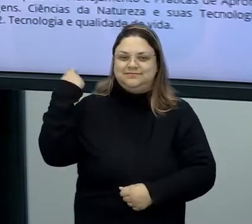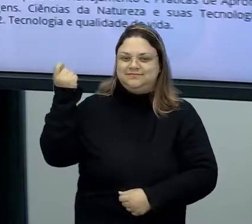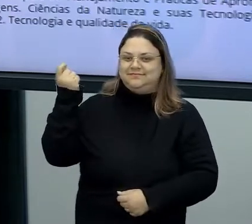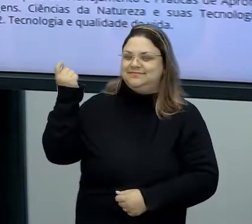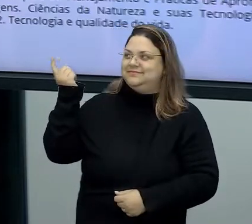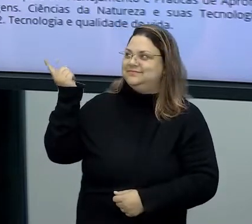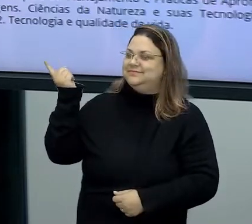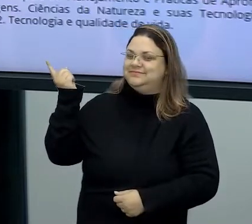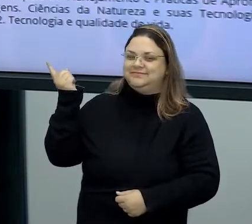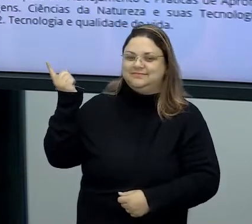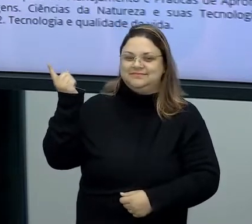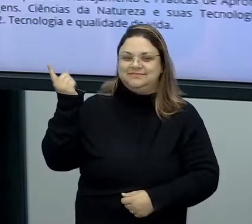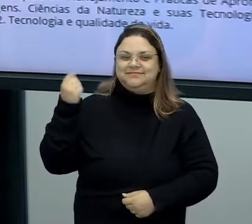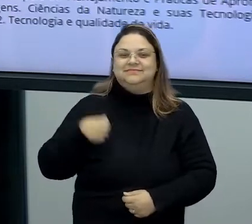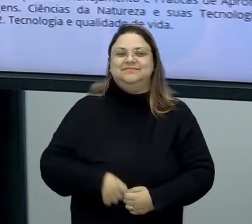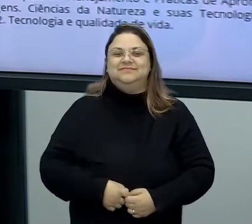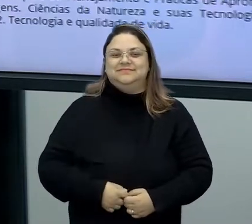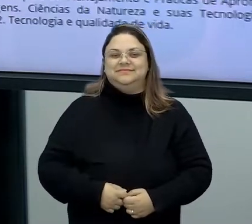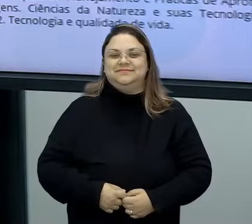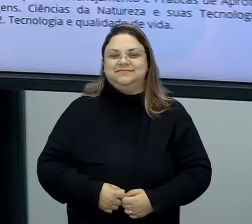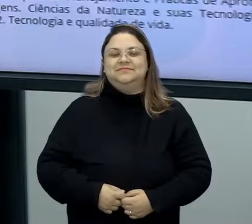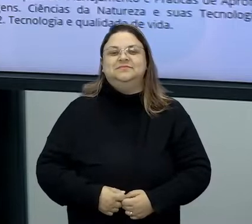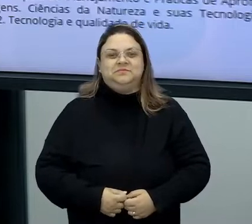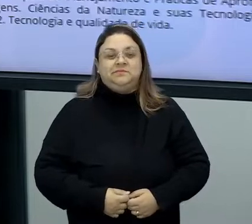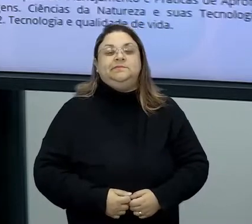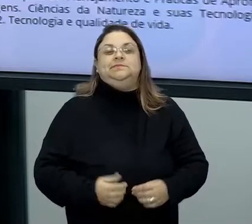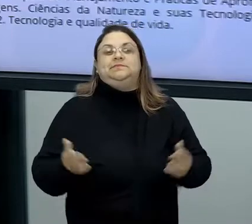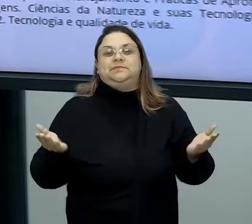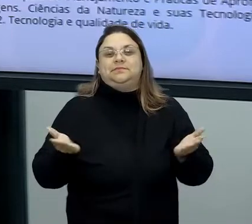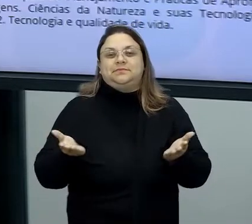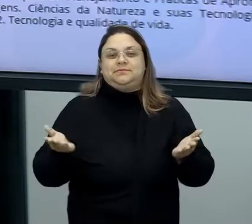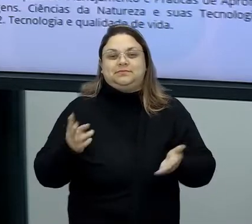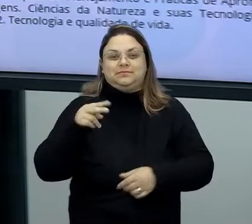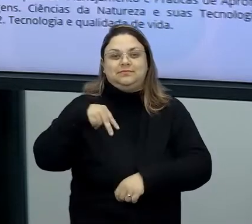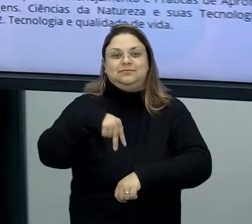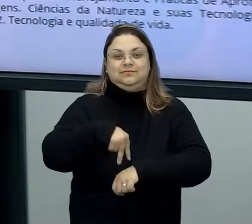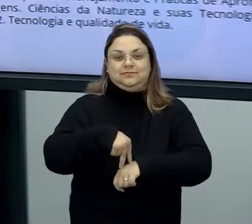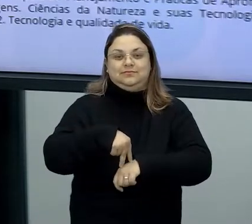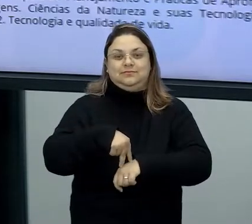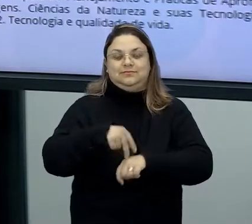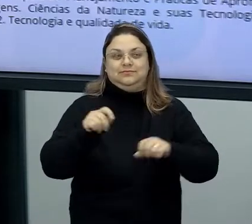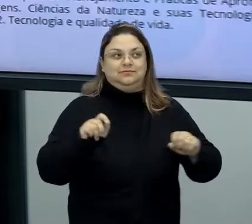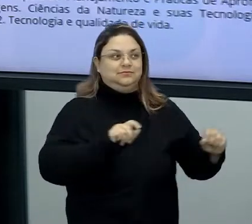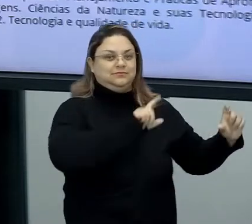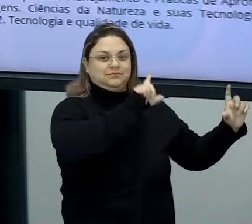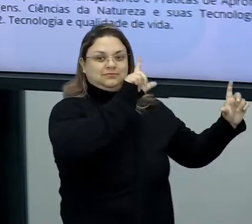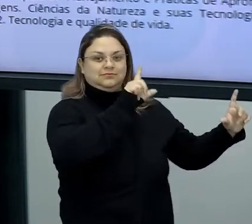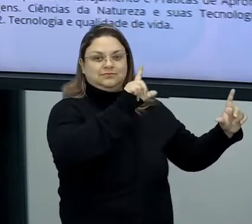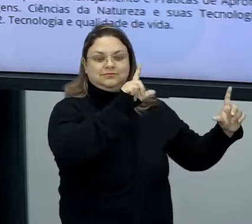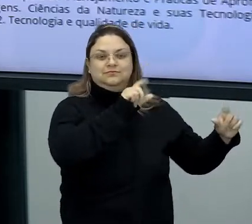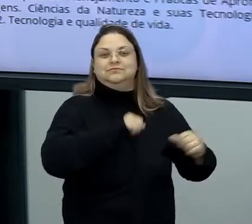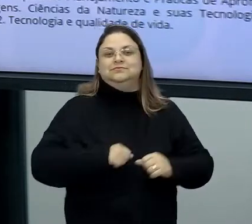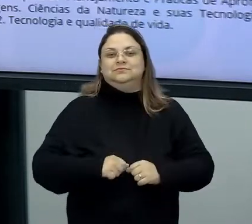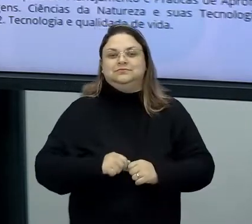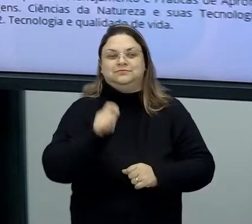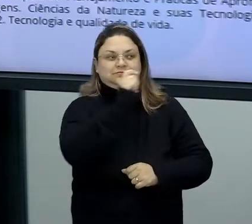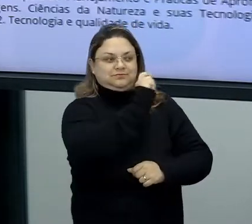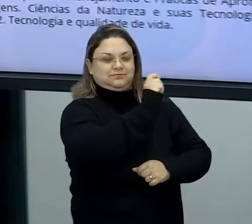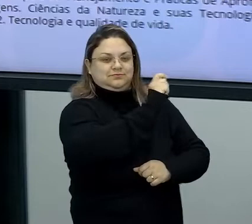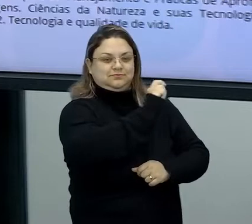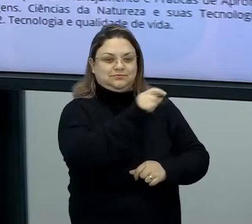é esse daqui, né? E hoje eu estou em pé aqui ao lado da lousa digital, estou